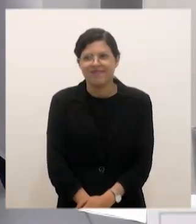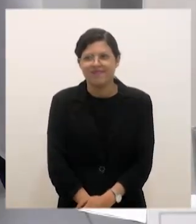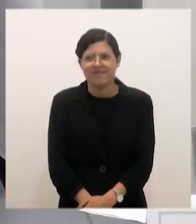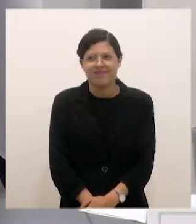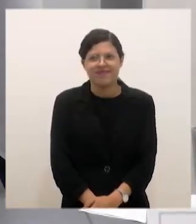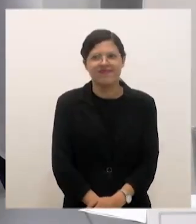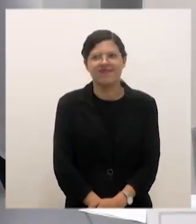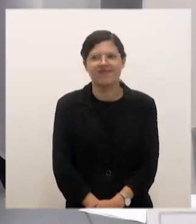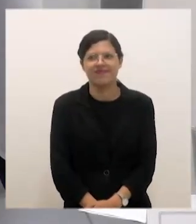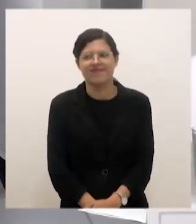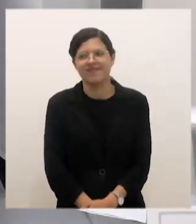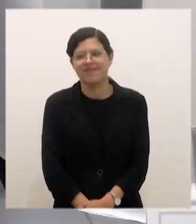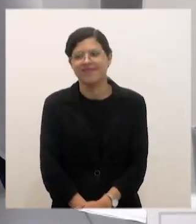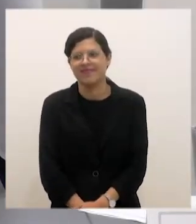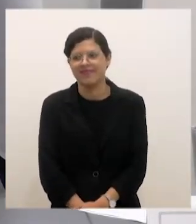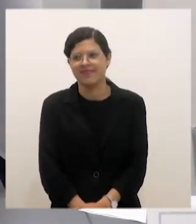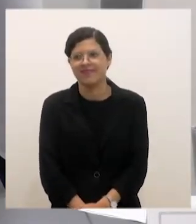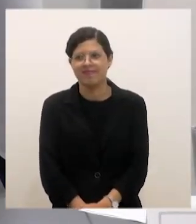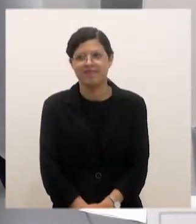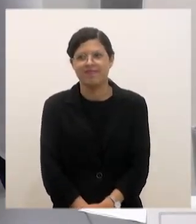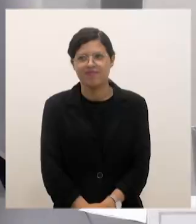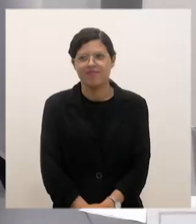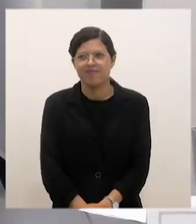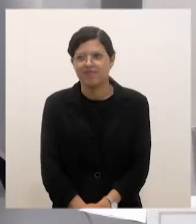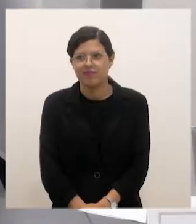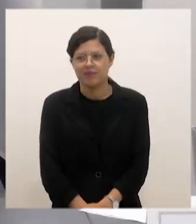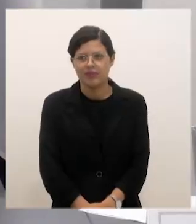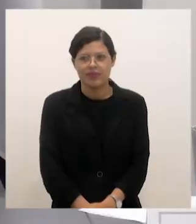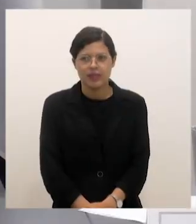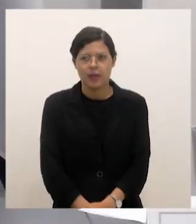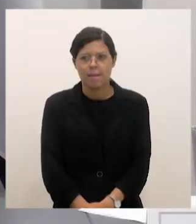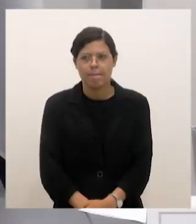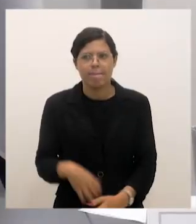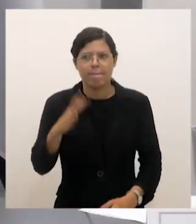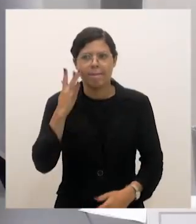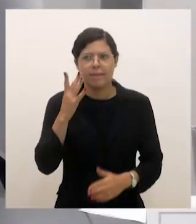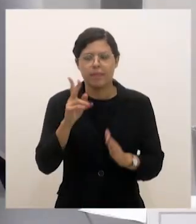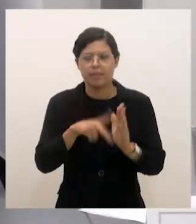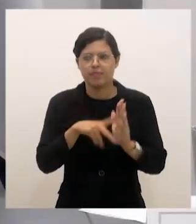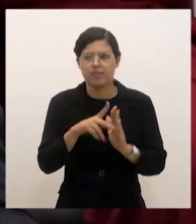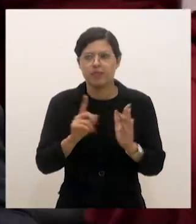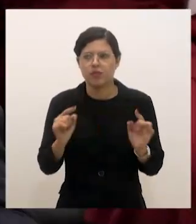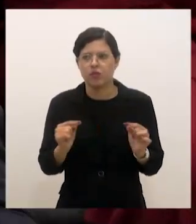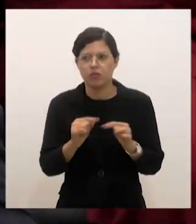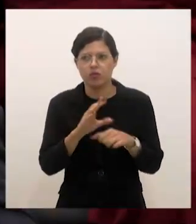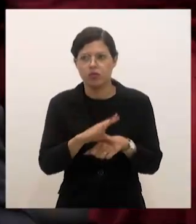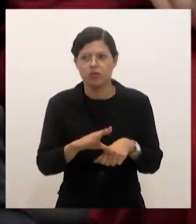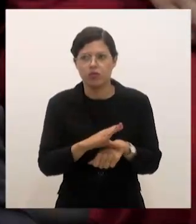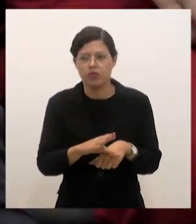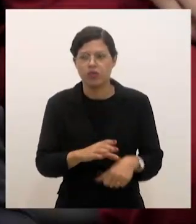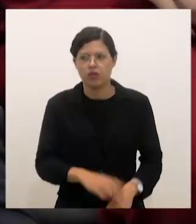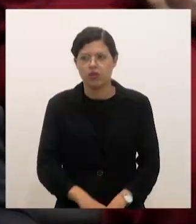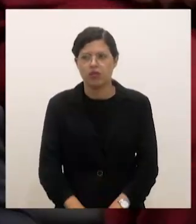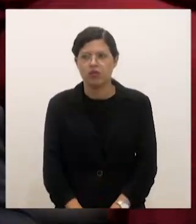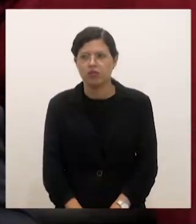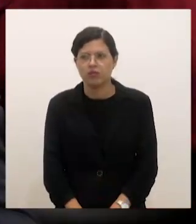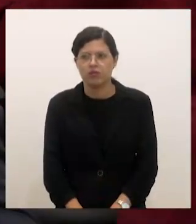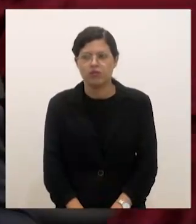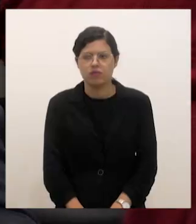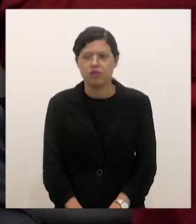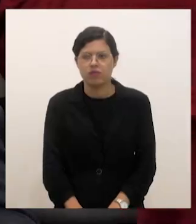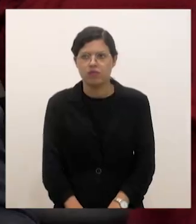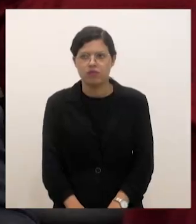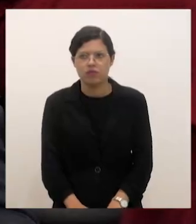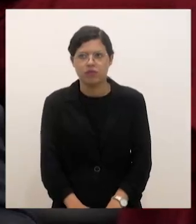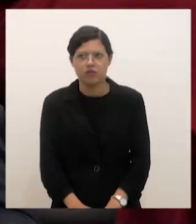Deixa. não, eu acho que o projeto é constitucional. Eu entendo